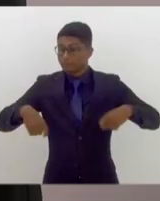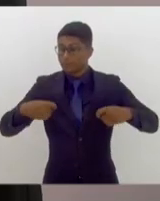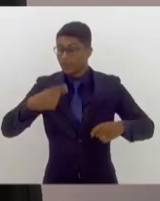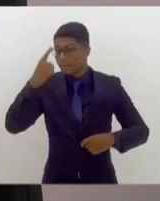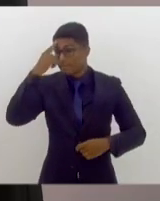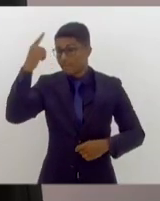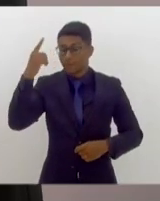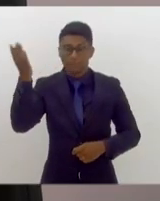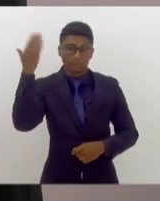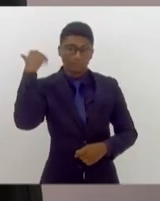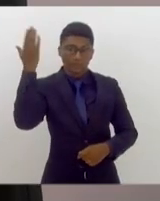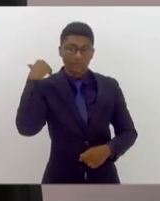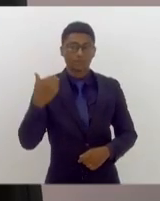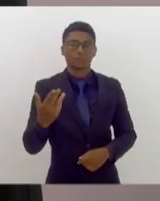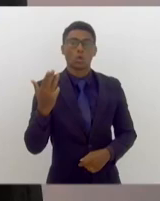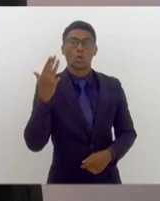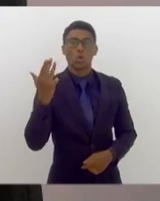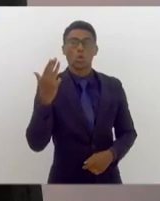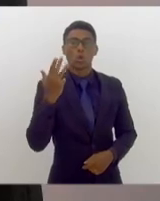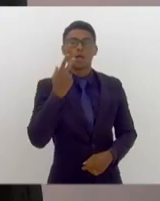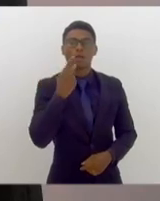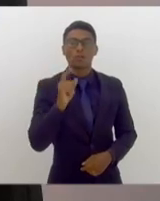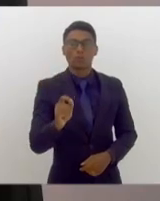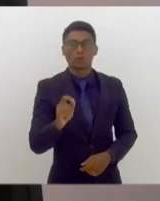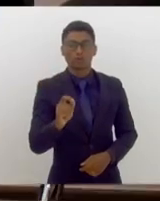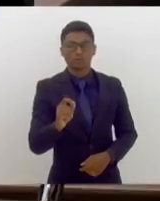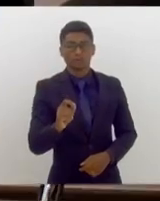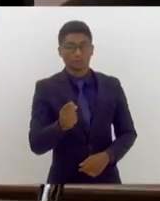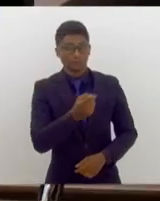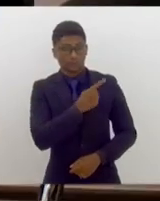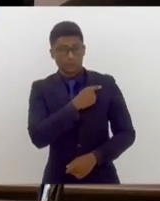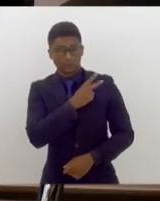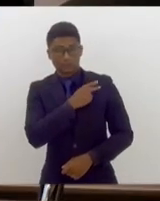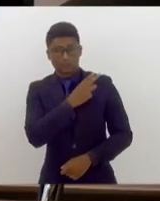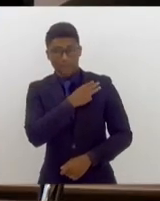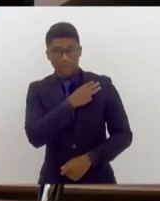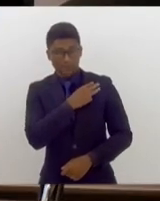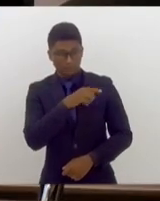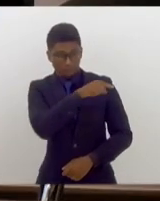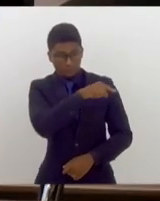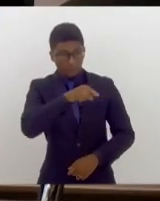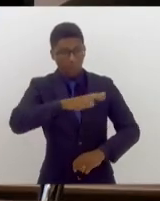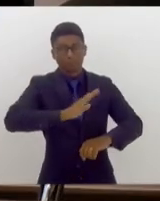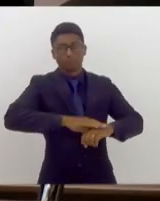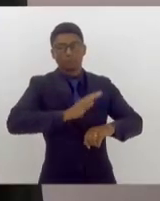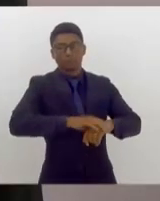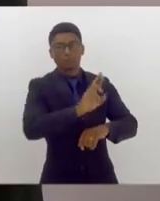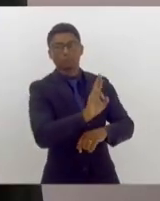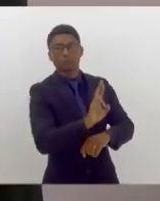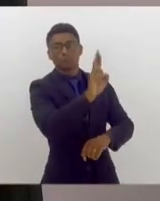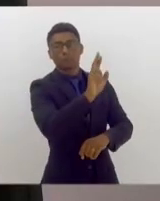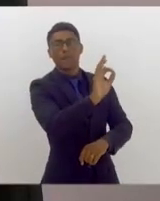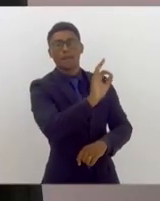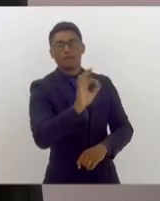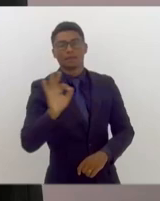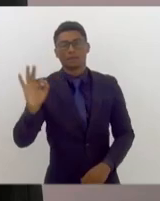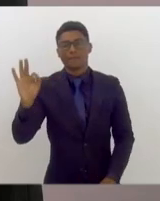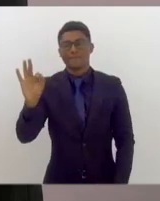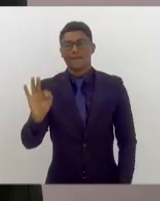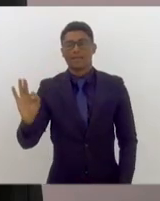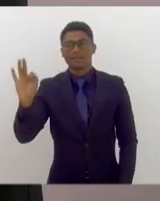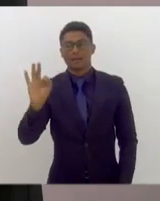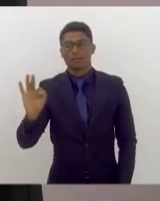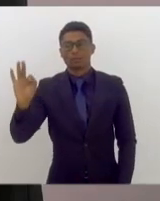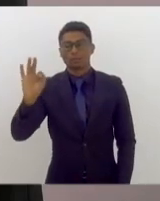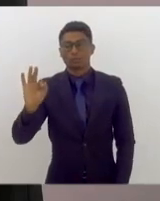4 anos. Ele falava de federalização do ensino médio. Eu não acho que tenha que acontecer uma federalização, não é isso não, mas algum nível de federalização